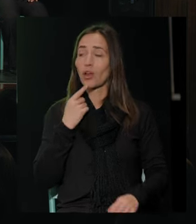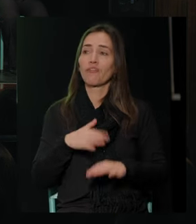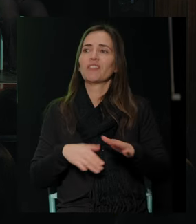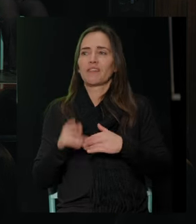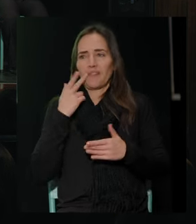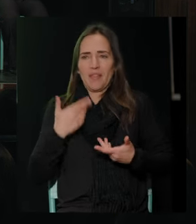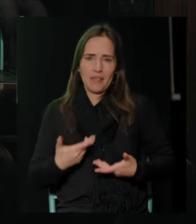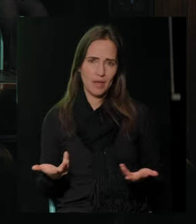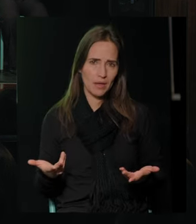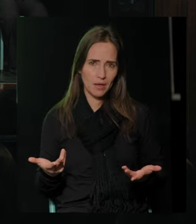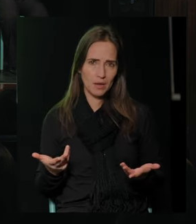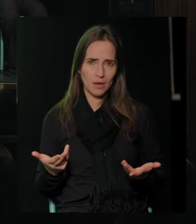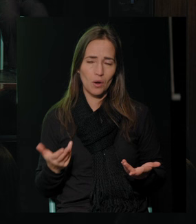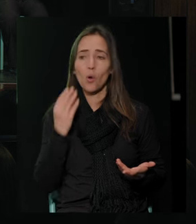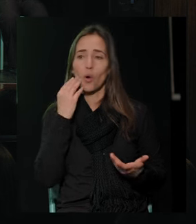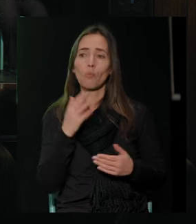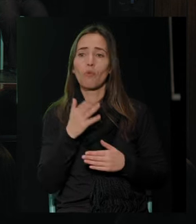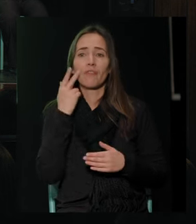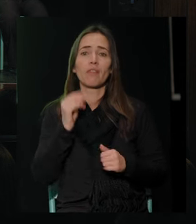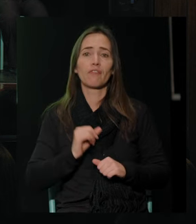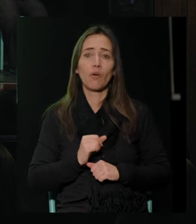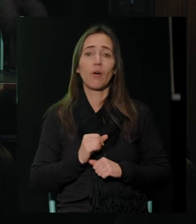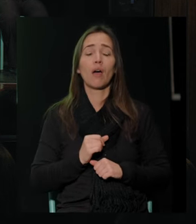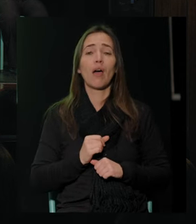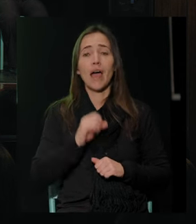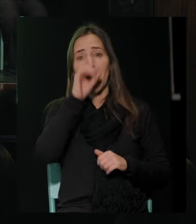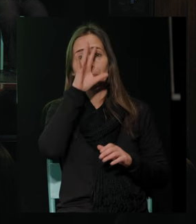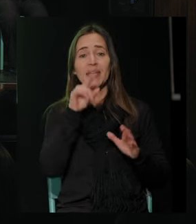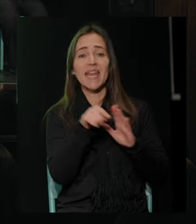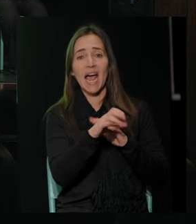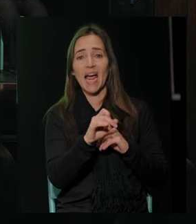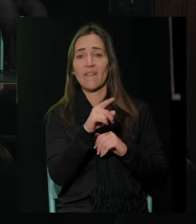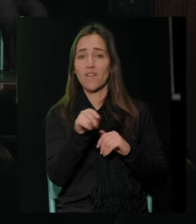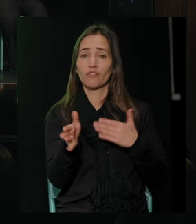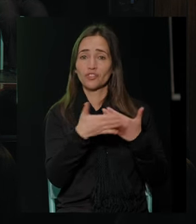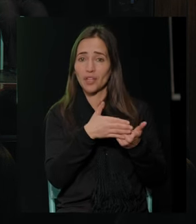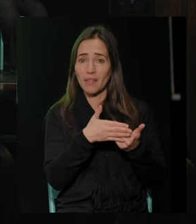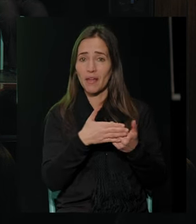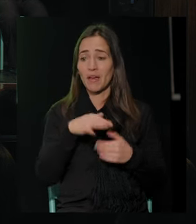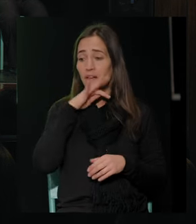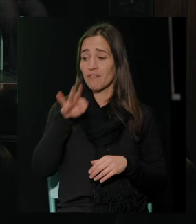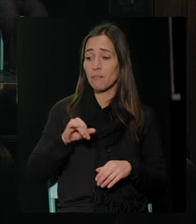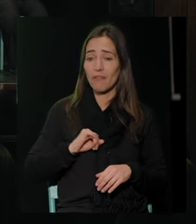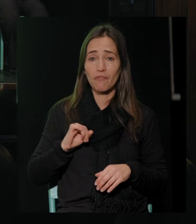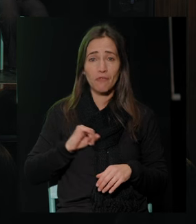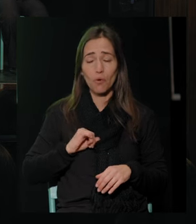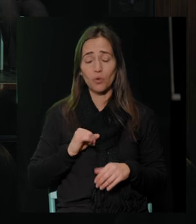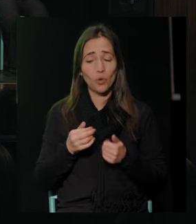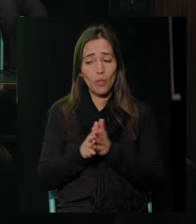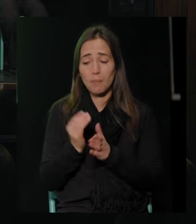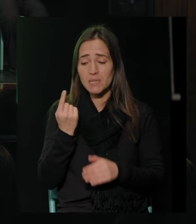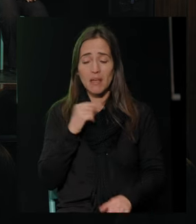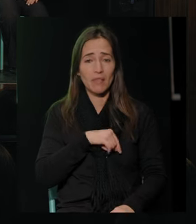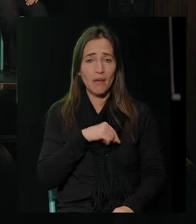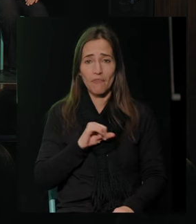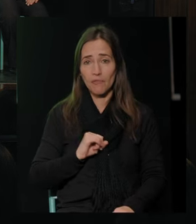fazer à minha vida? O que é que eu vou fazer à minha vida? A mina de carvão foi fechada, tenho uma família, a minha família vivia toda.